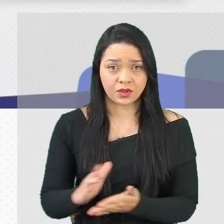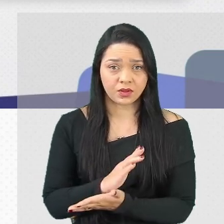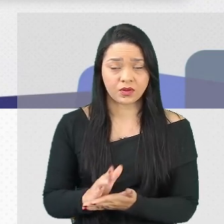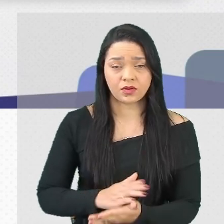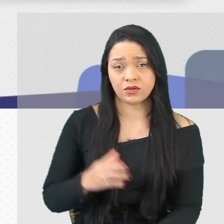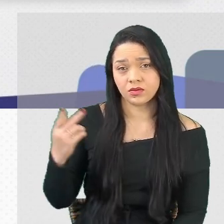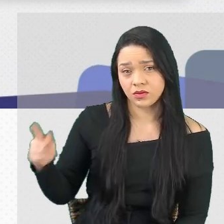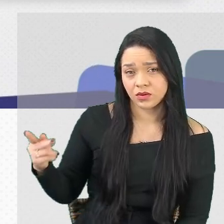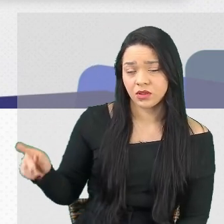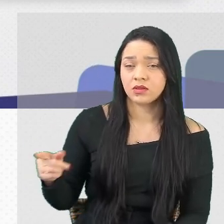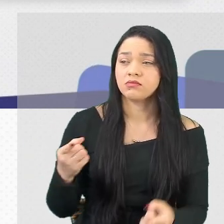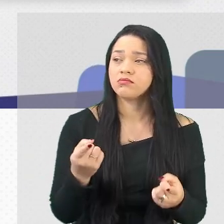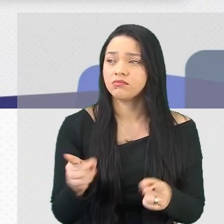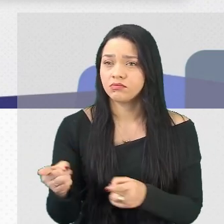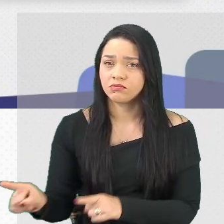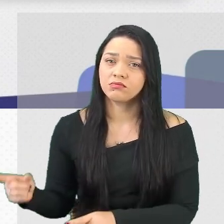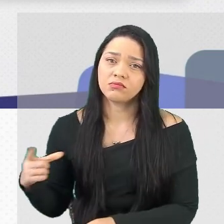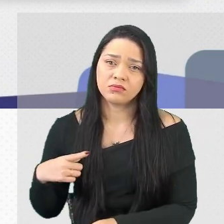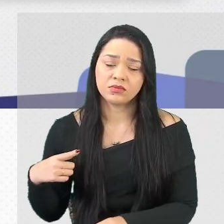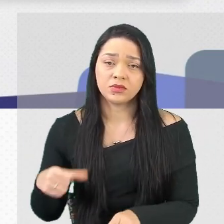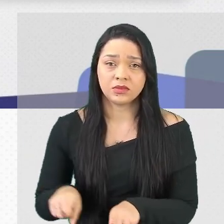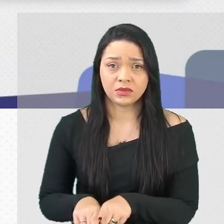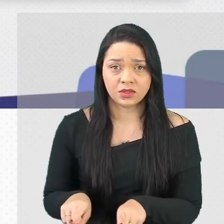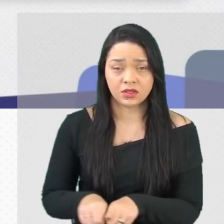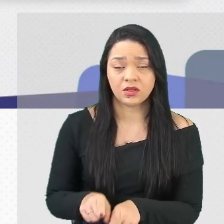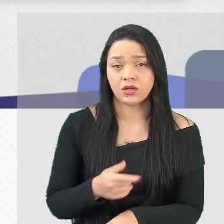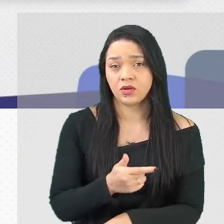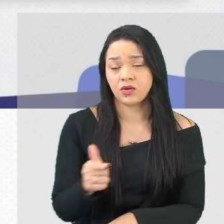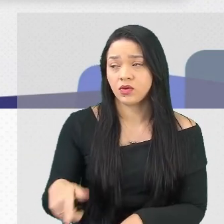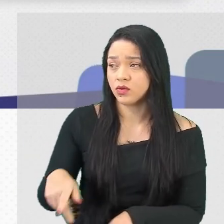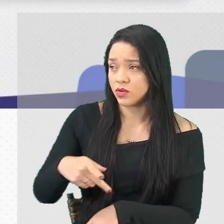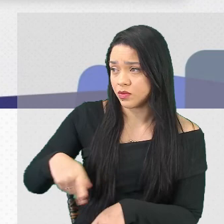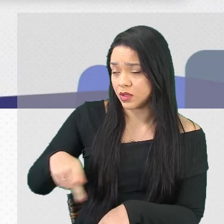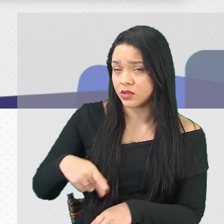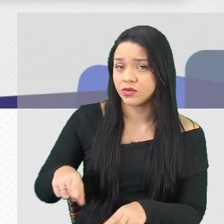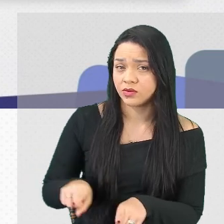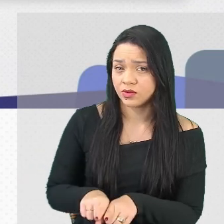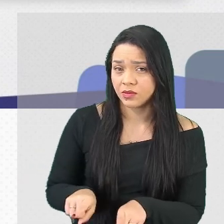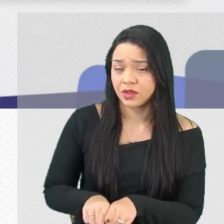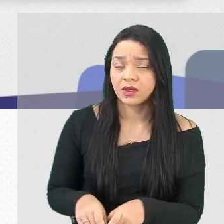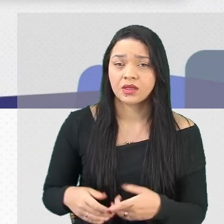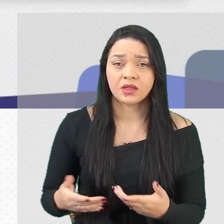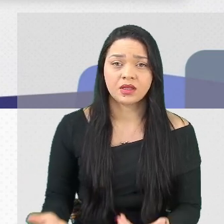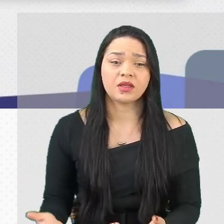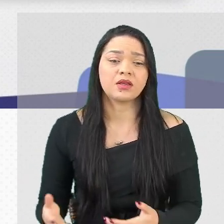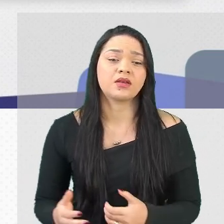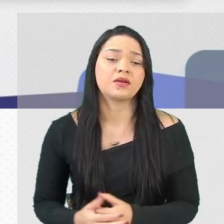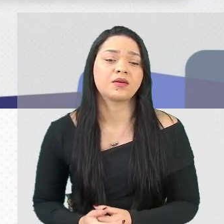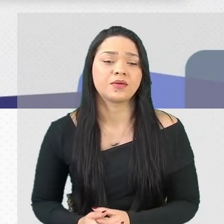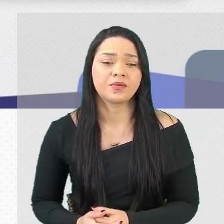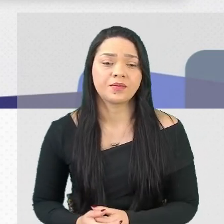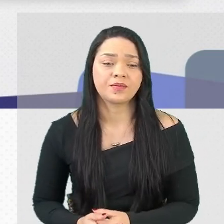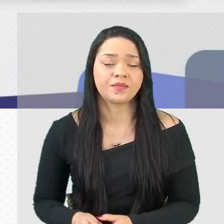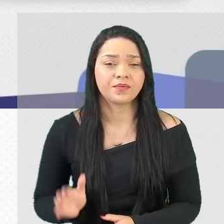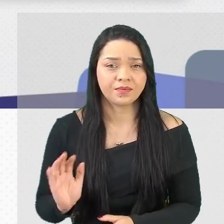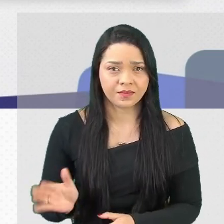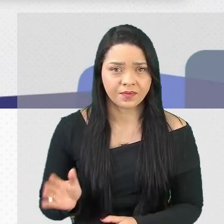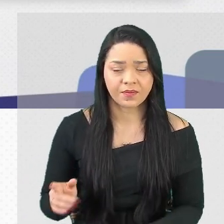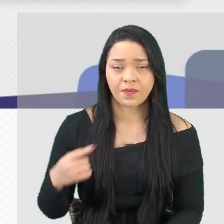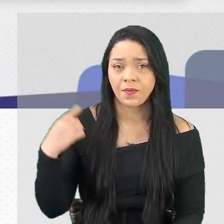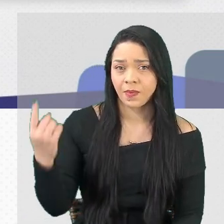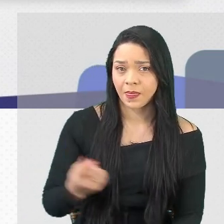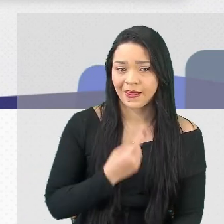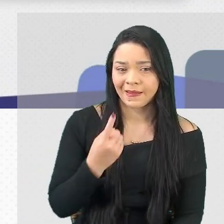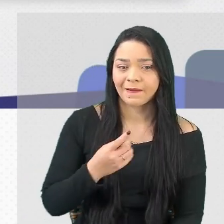foram perseguidos, tiveram que se exilar em outros países, e também, claro, né, fora estes que nós